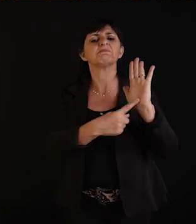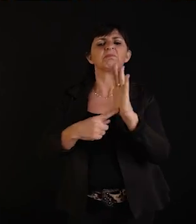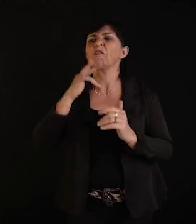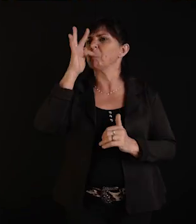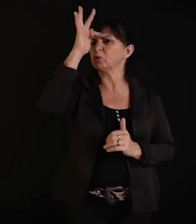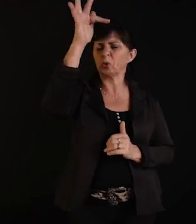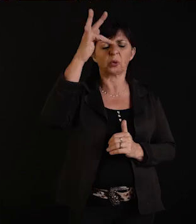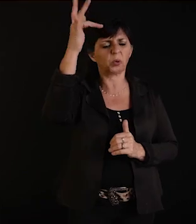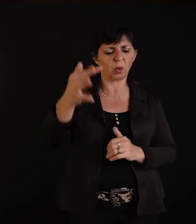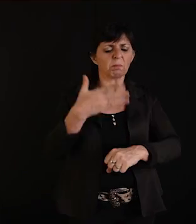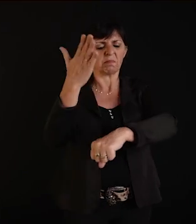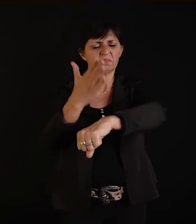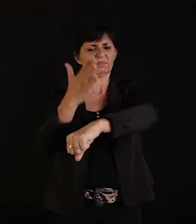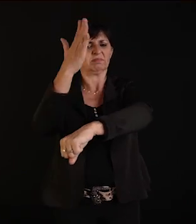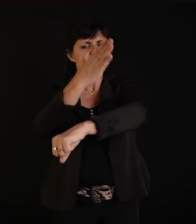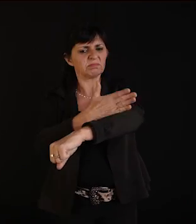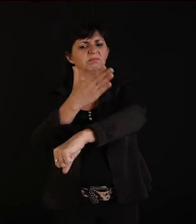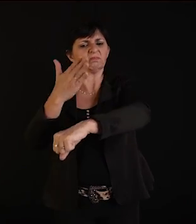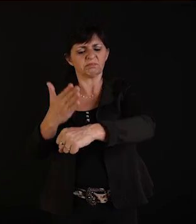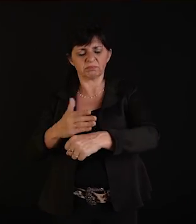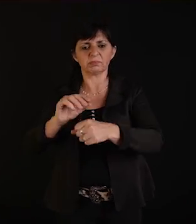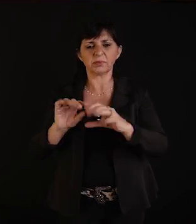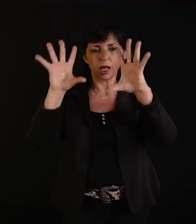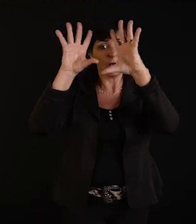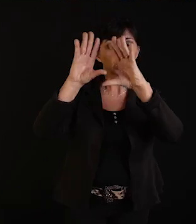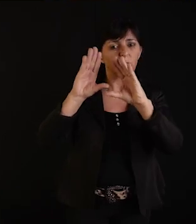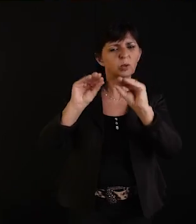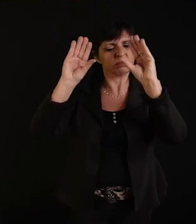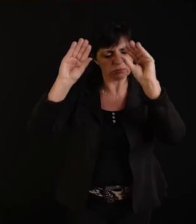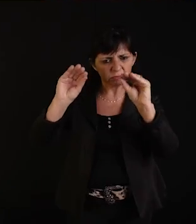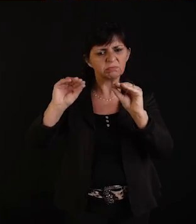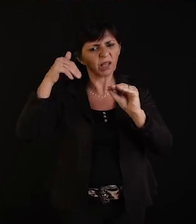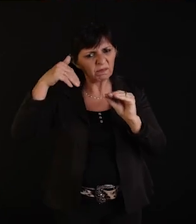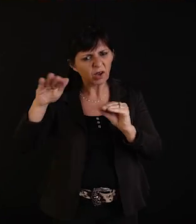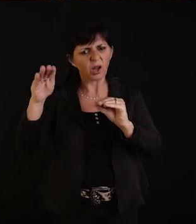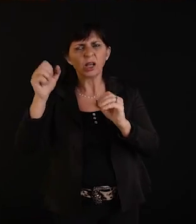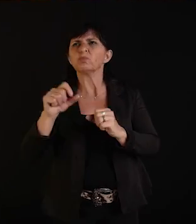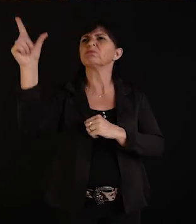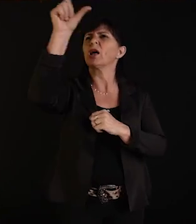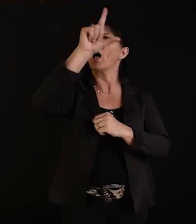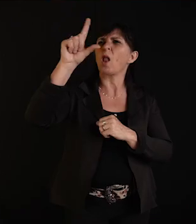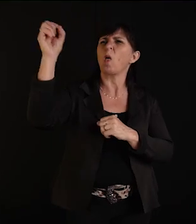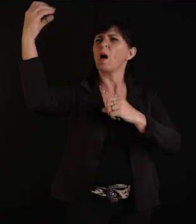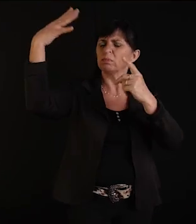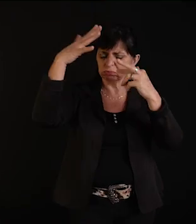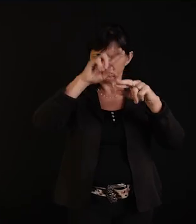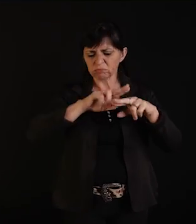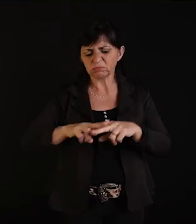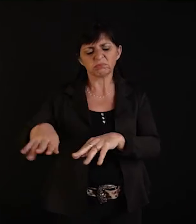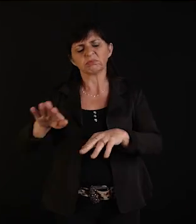destino nas esporas. Já chego o cair da noite e me vou na luz da aurora, rebenqueando